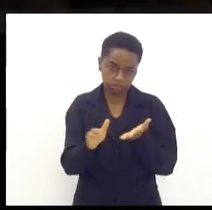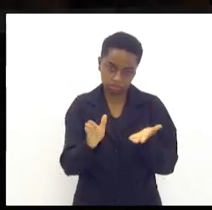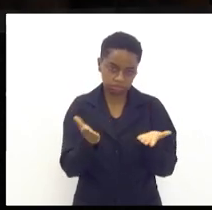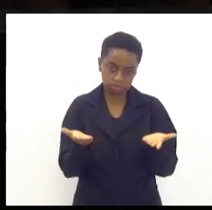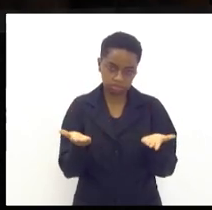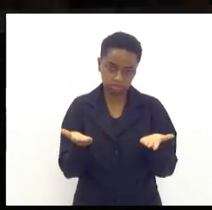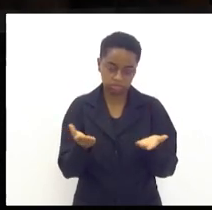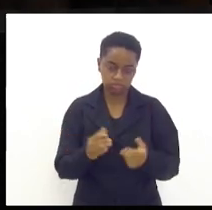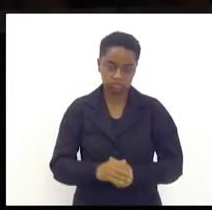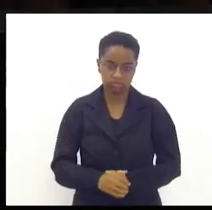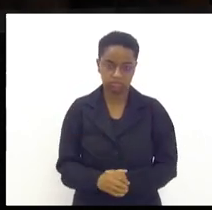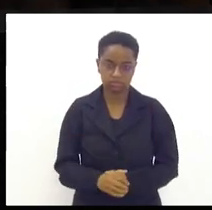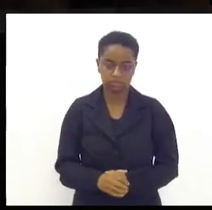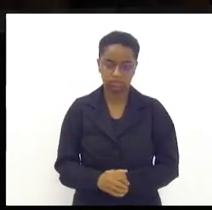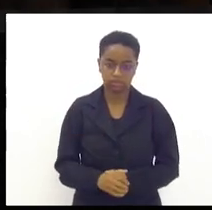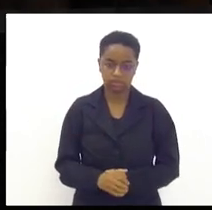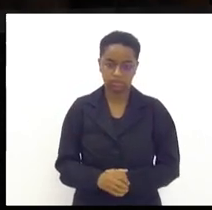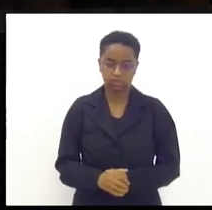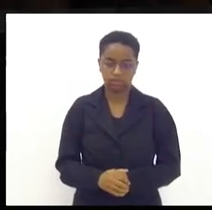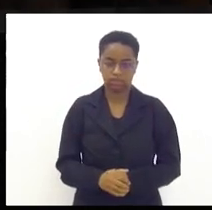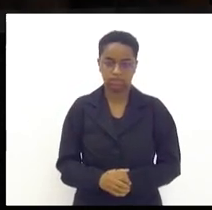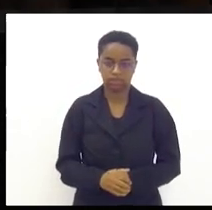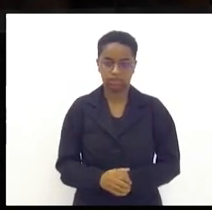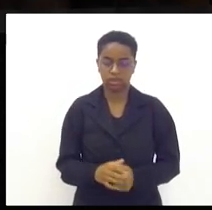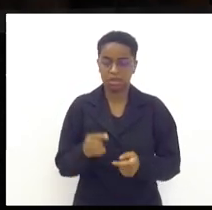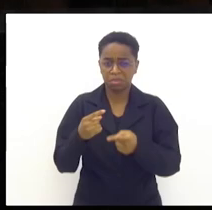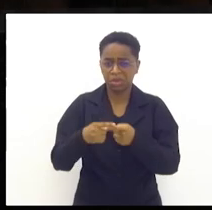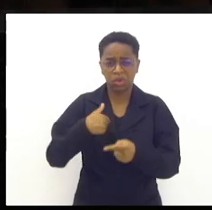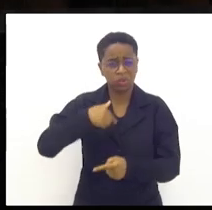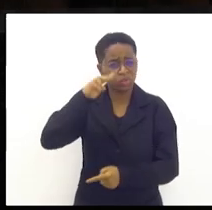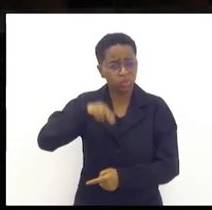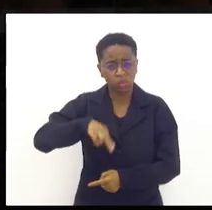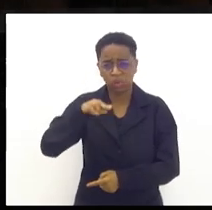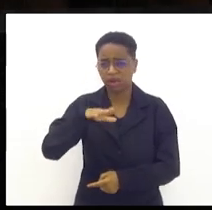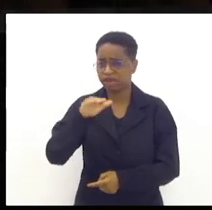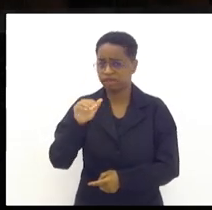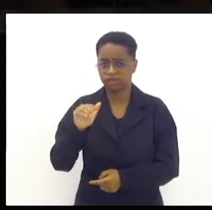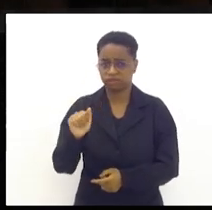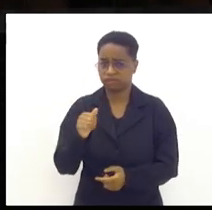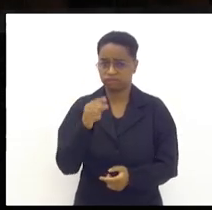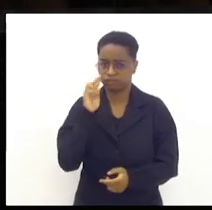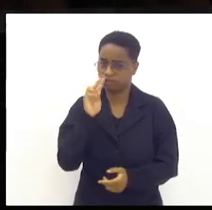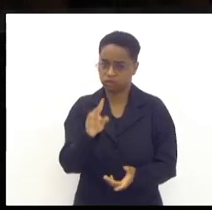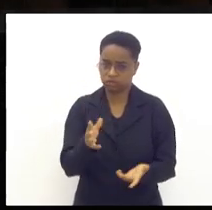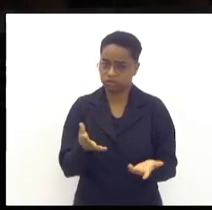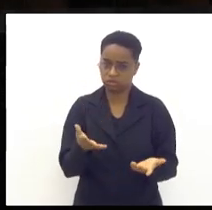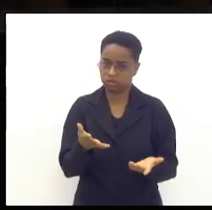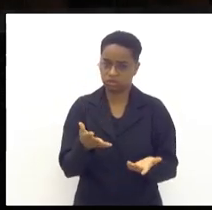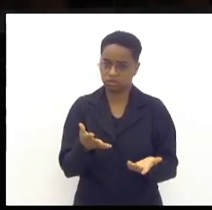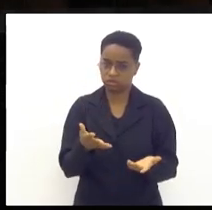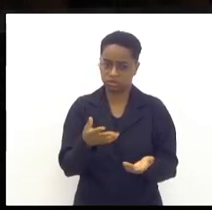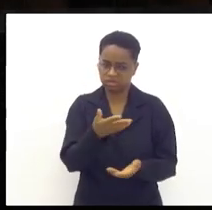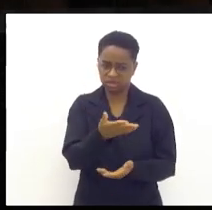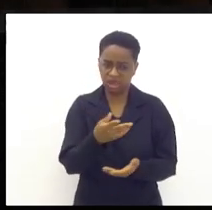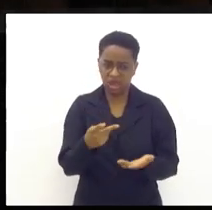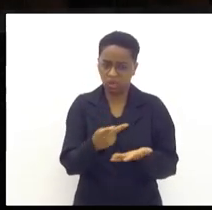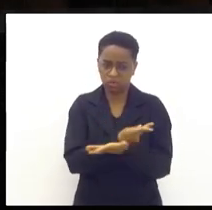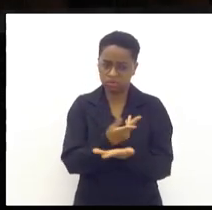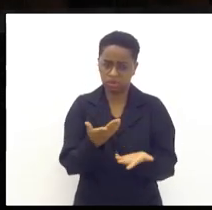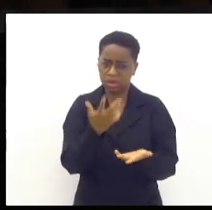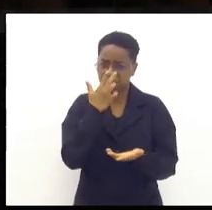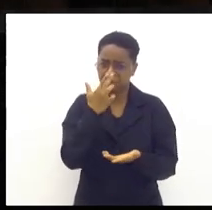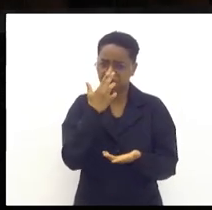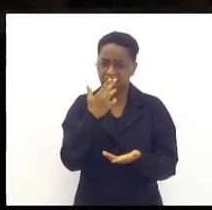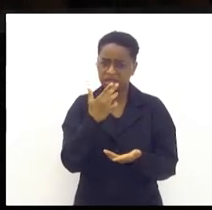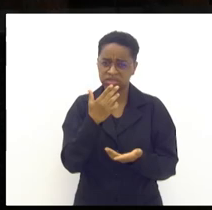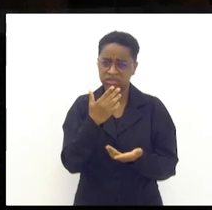eu jamais vi um esculacho, usando um termo vulgar, né, é como se estivesse esculachando a